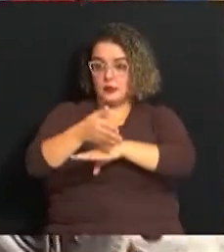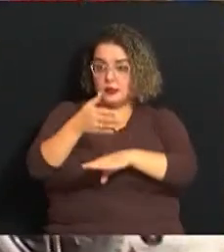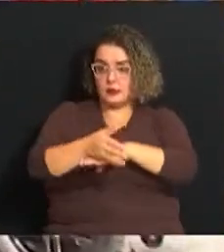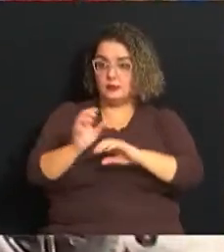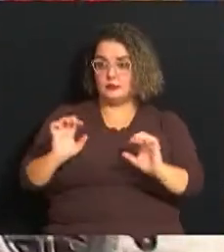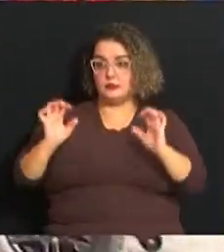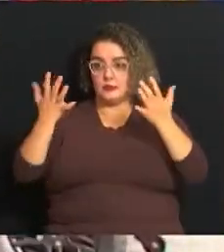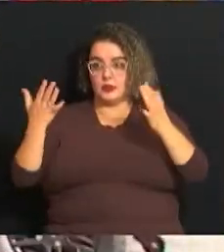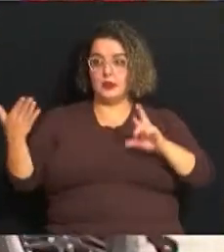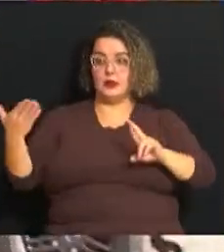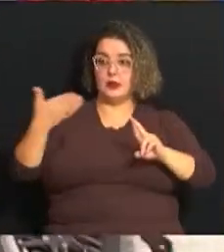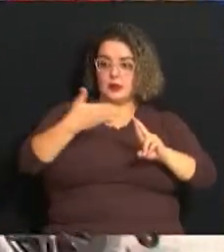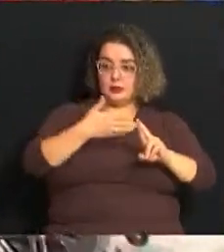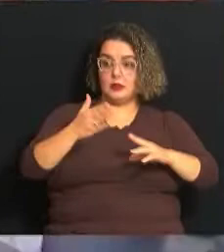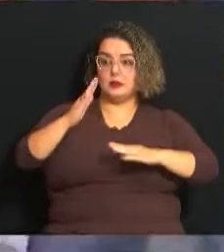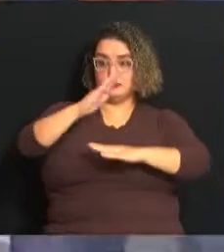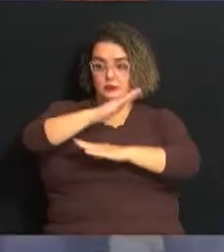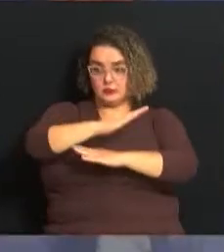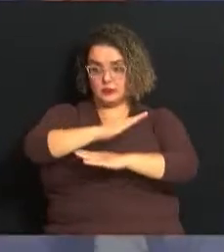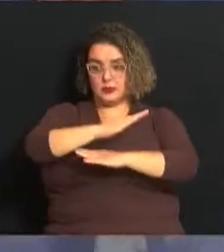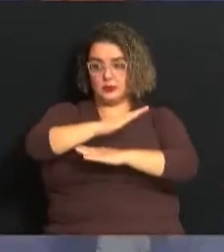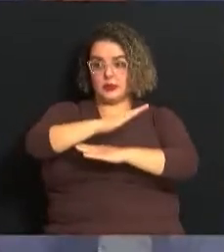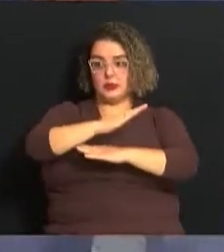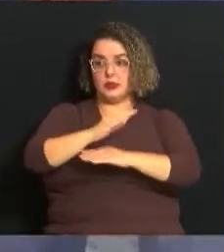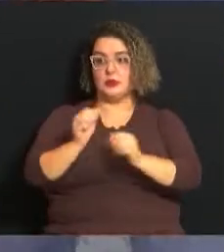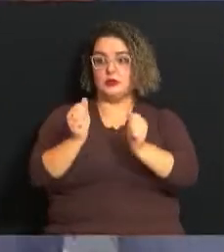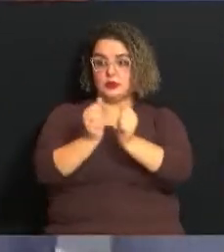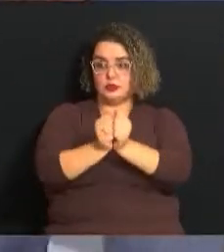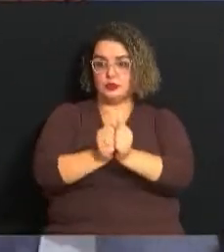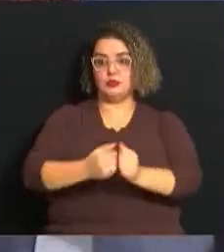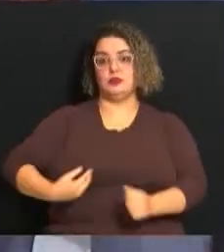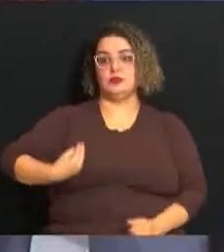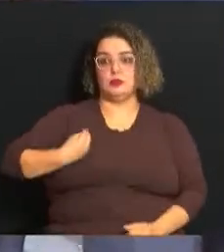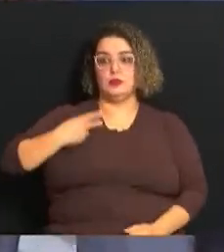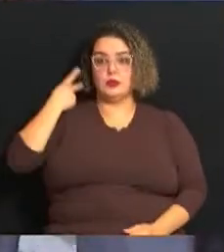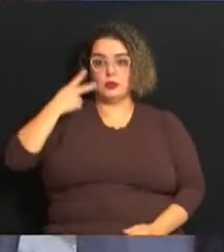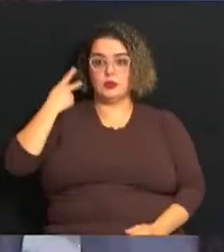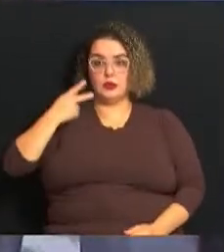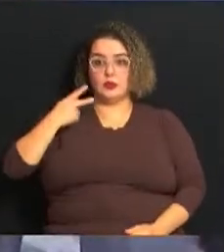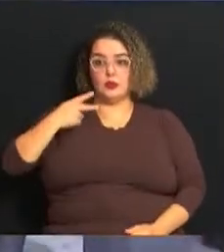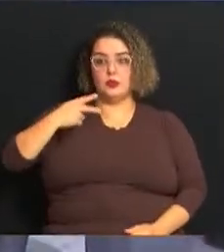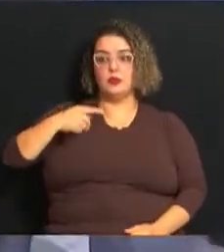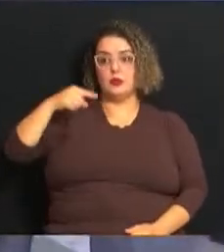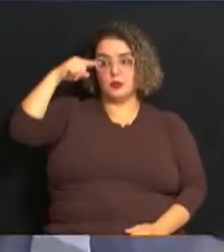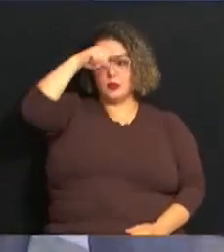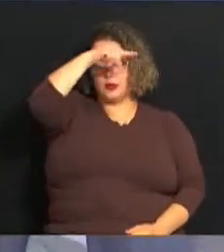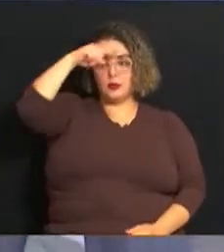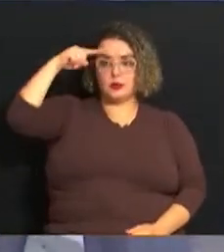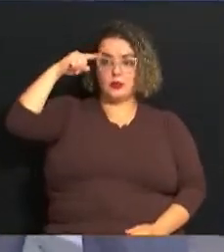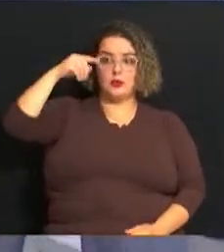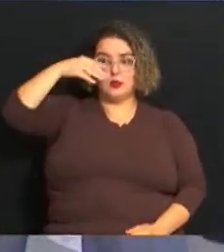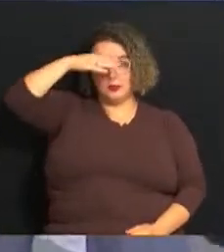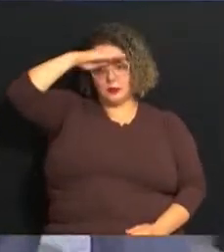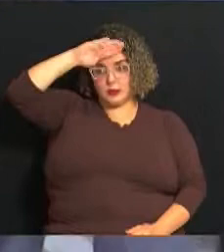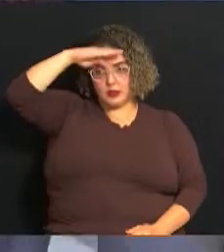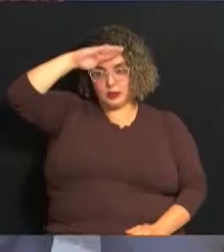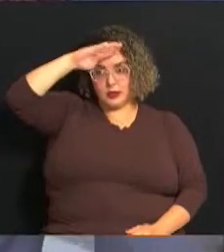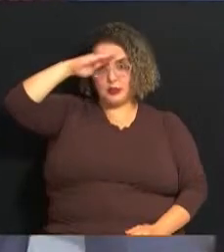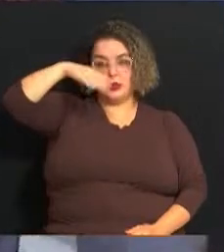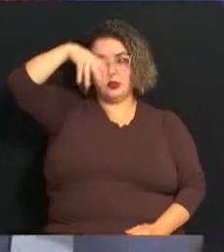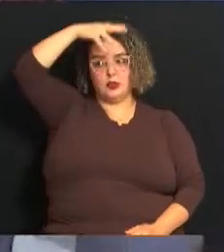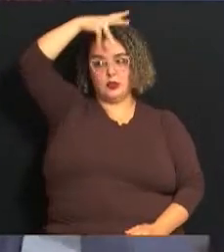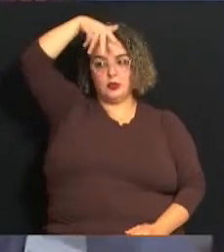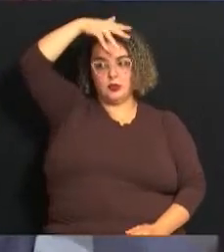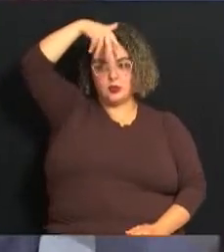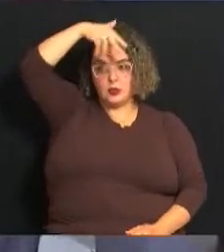representando a Câmara Municipal de Campinas. E também estiveram presentes os vereadores Otto Alejandro, Marcelo da Farmácia, Rodrigo da